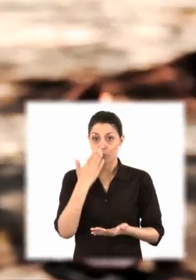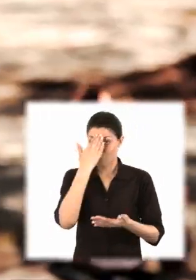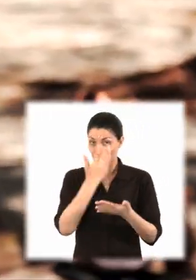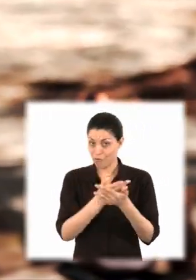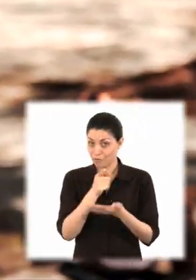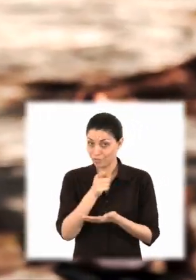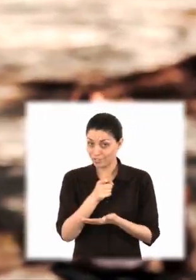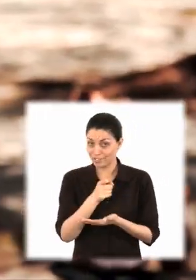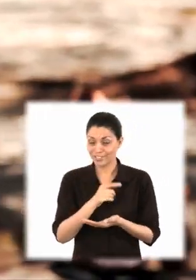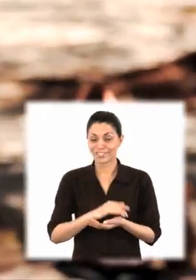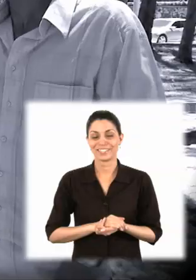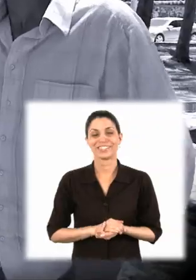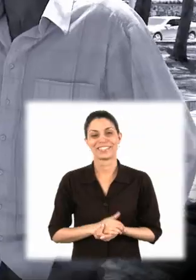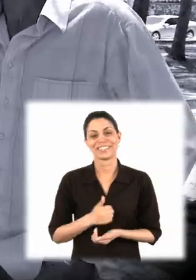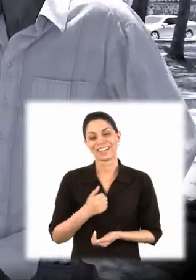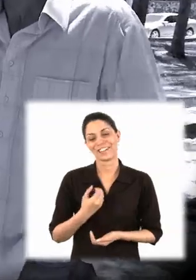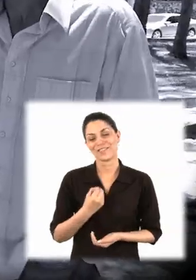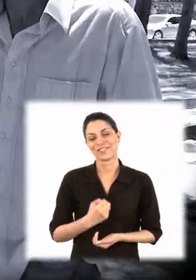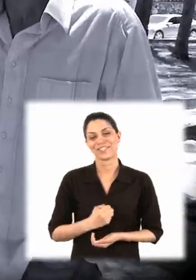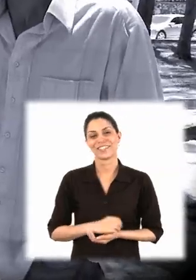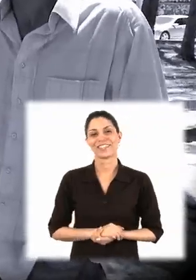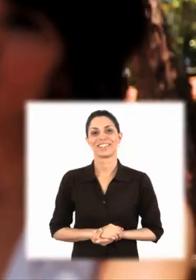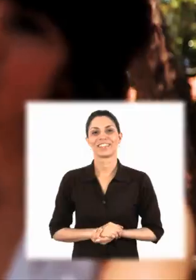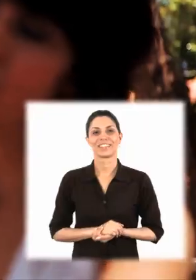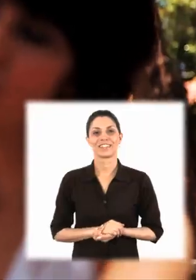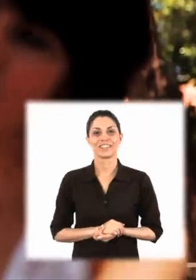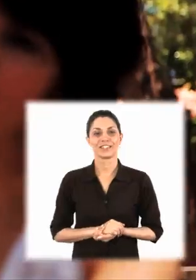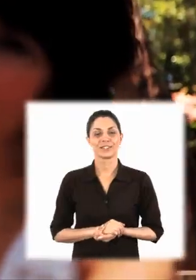Olha aí, confiando em você, hein? Vamos lá, vamos lá.